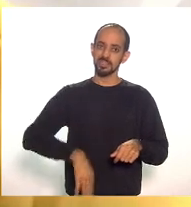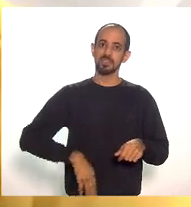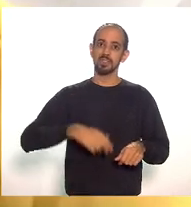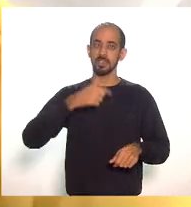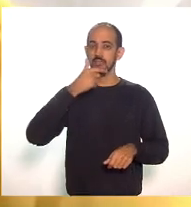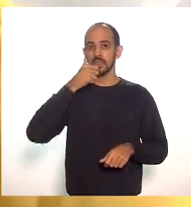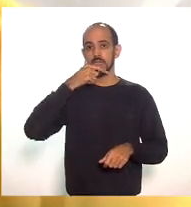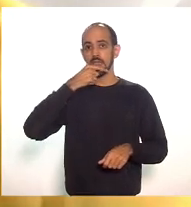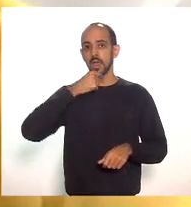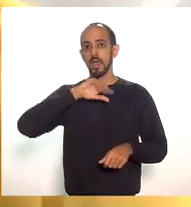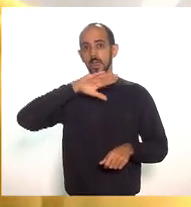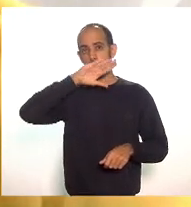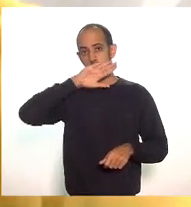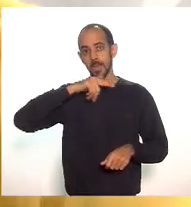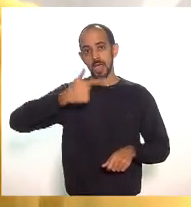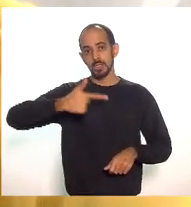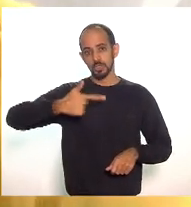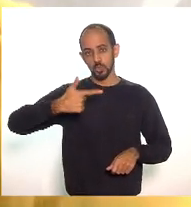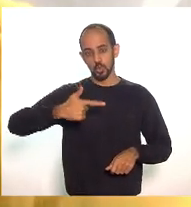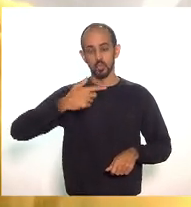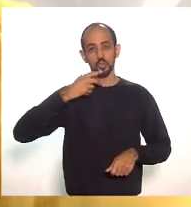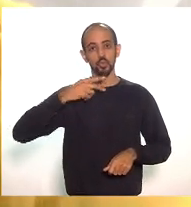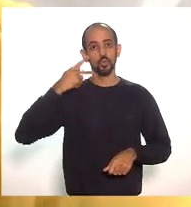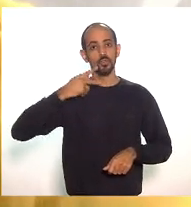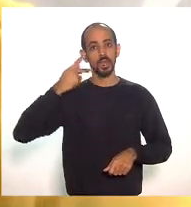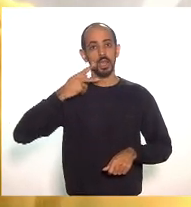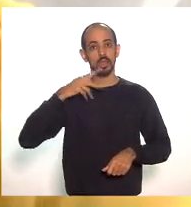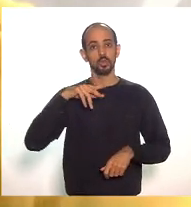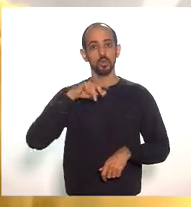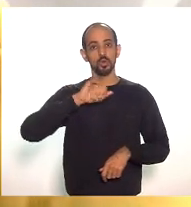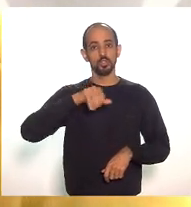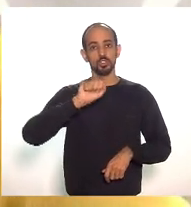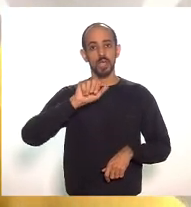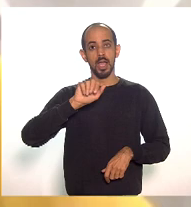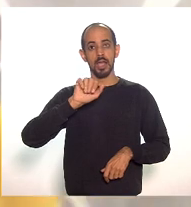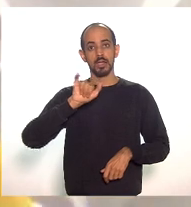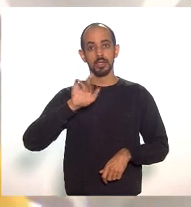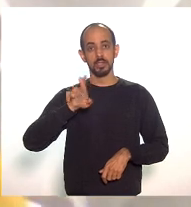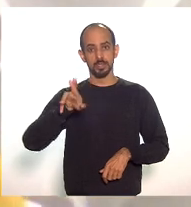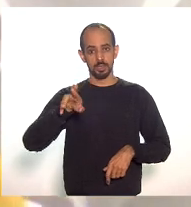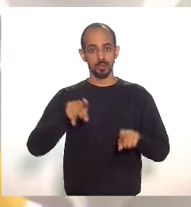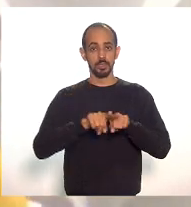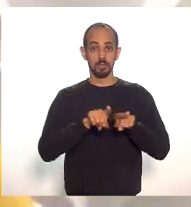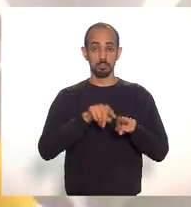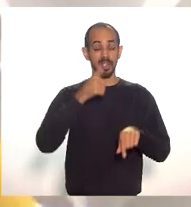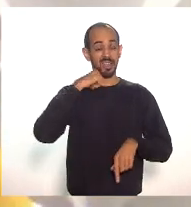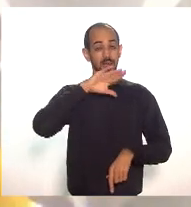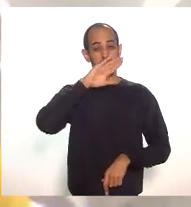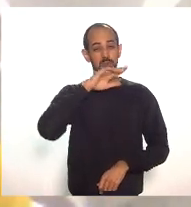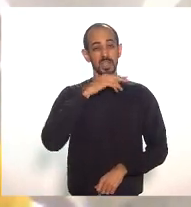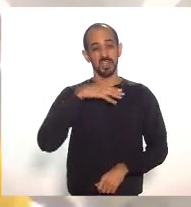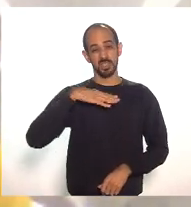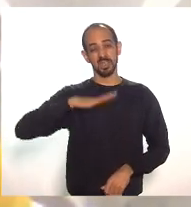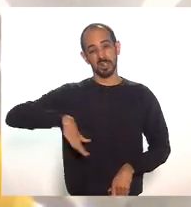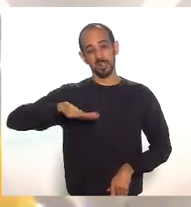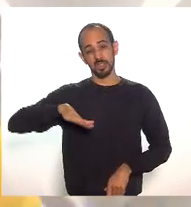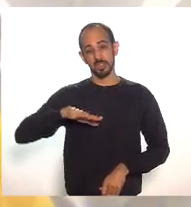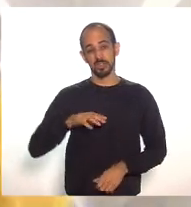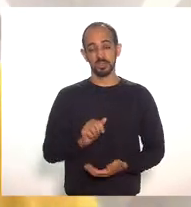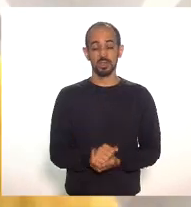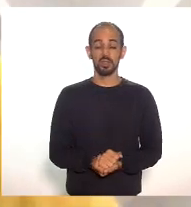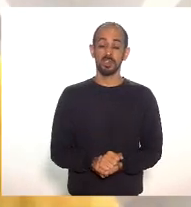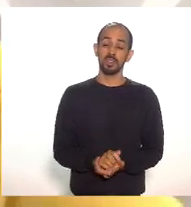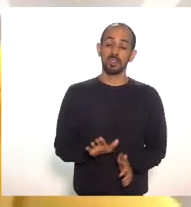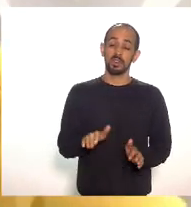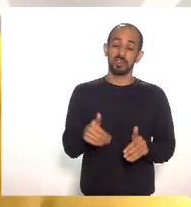o vereador Jairinho Dr Jairo e também por sua mãe a senhora bonito e eu quero fazer um destaque